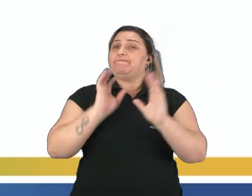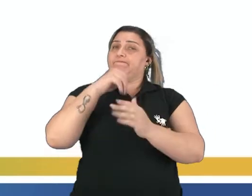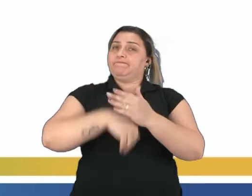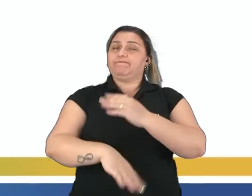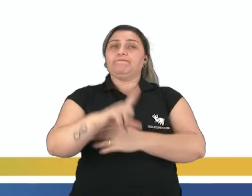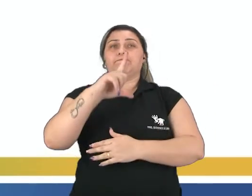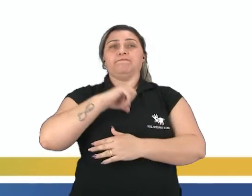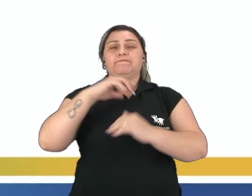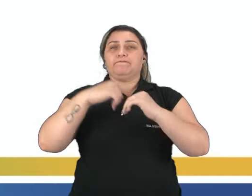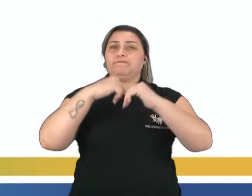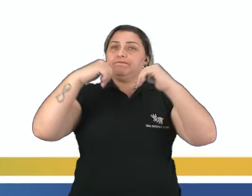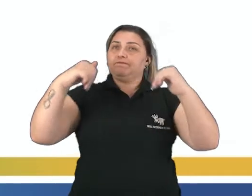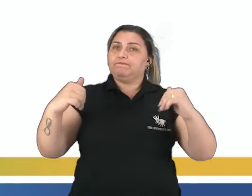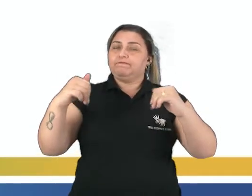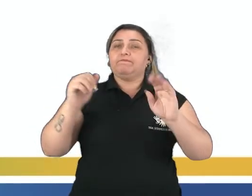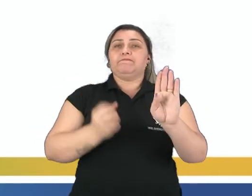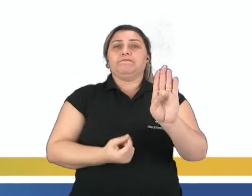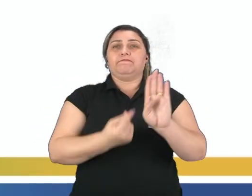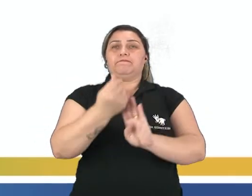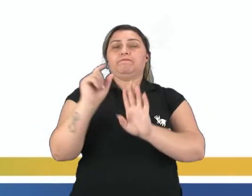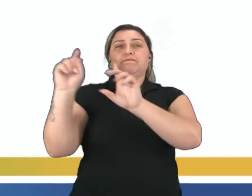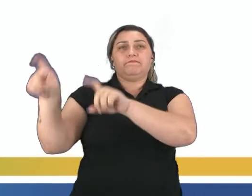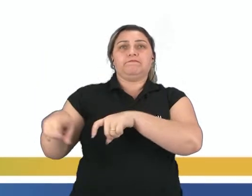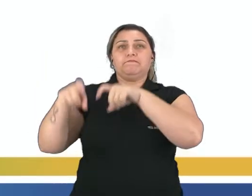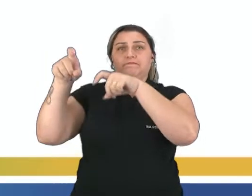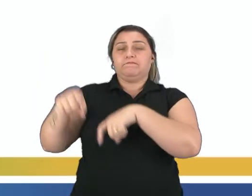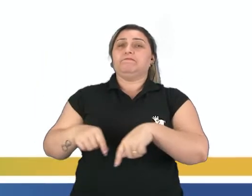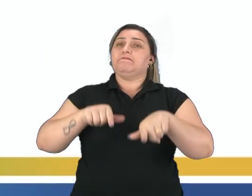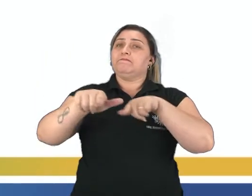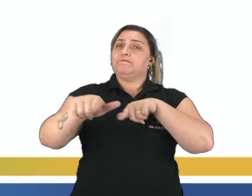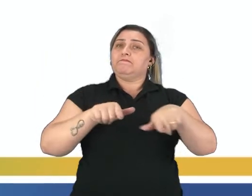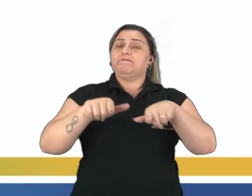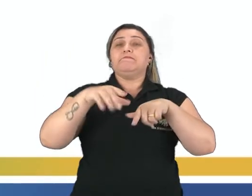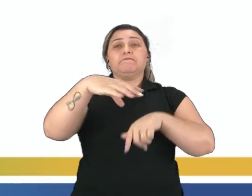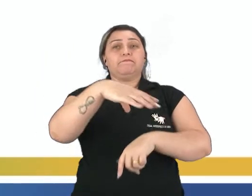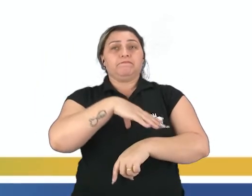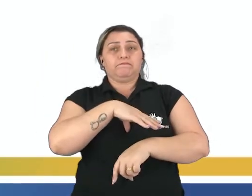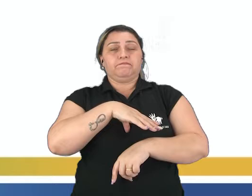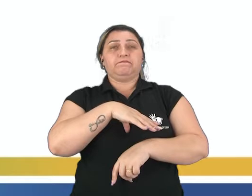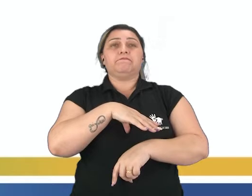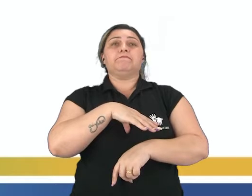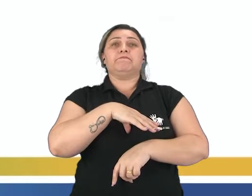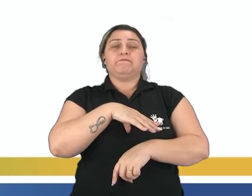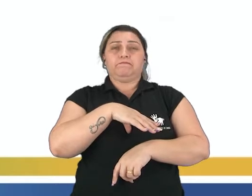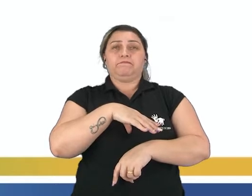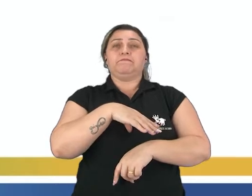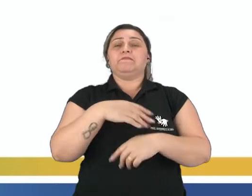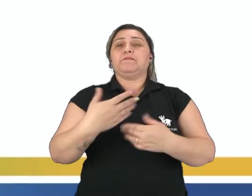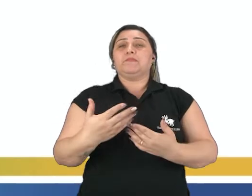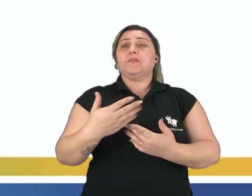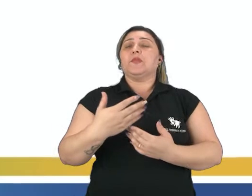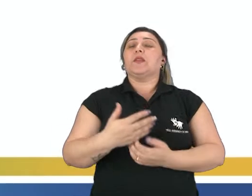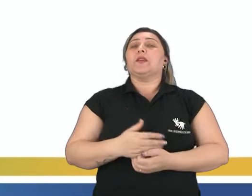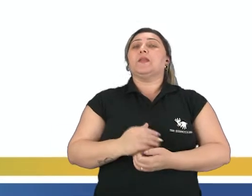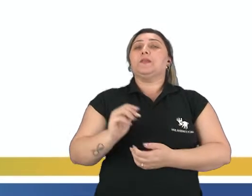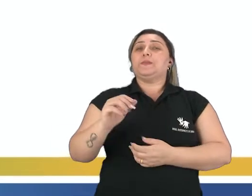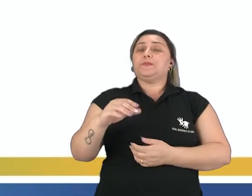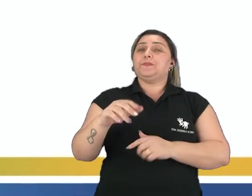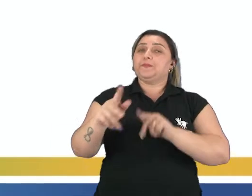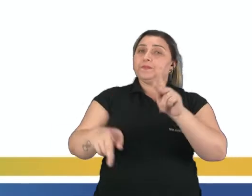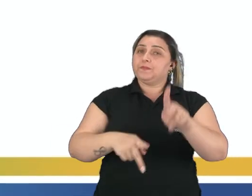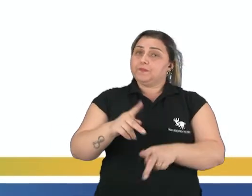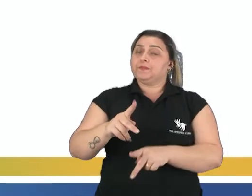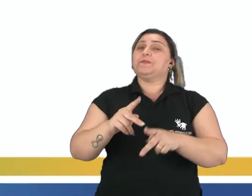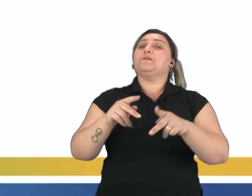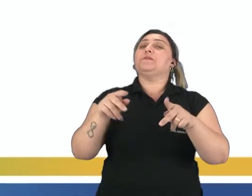gente tem as divisões, que eram a burguesia, os camponeses e trabalhadores urbanos, os sans-culottes, enfim, todo o restante da população